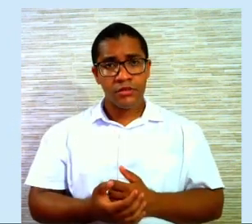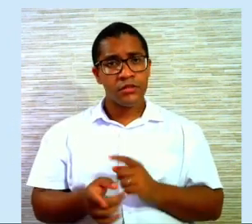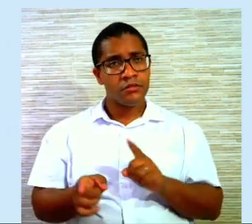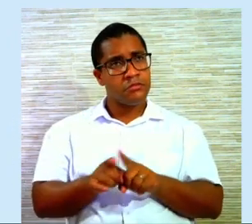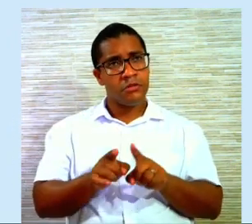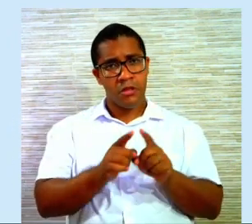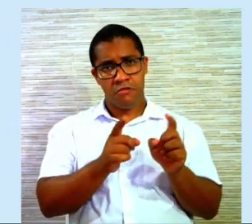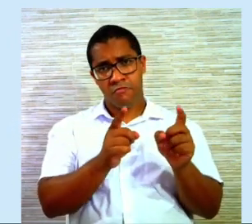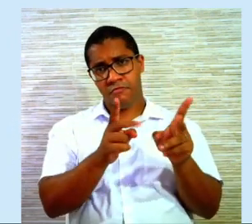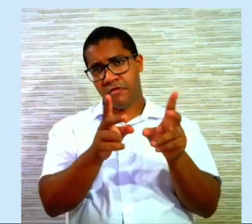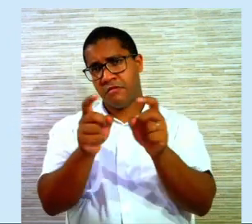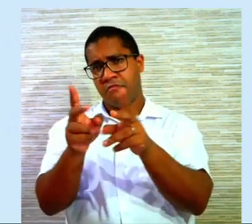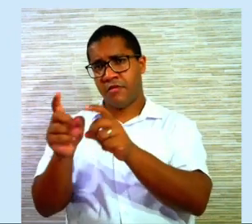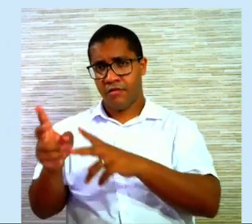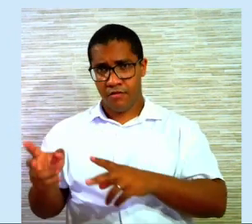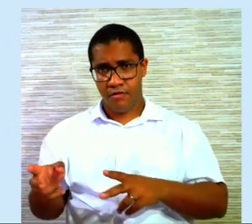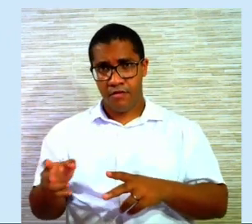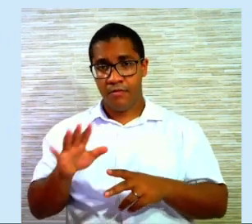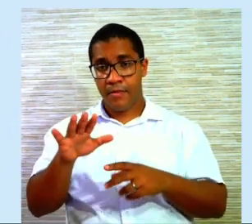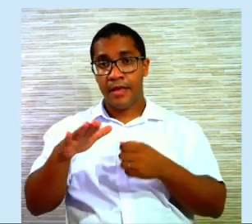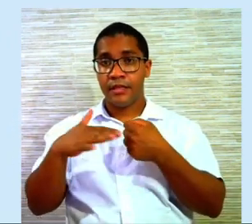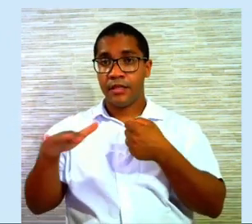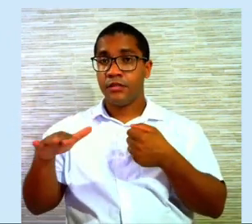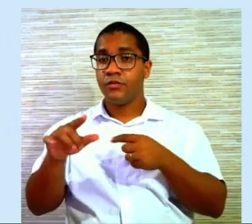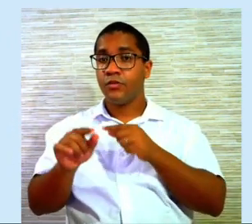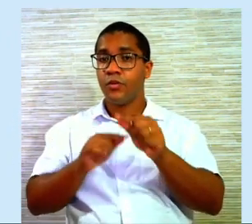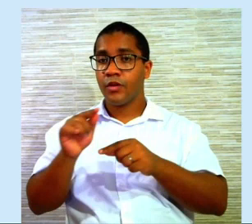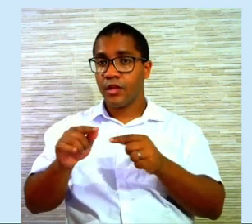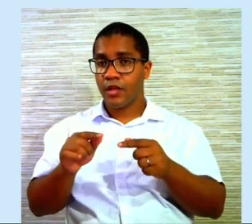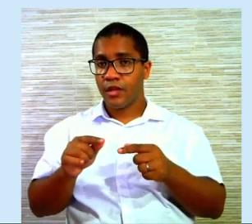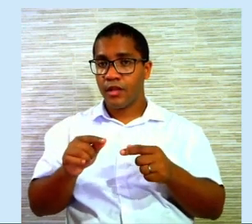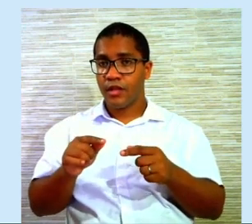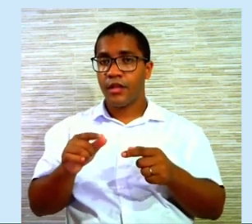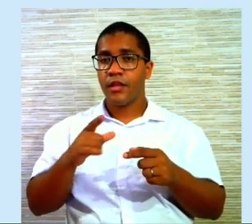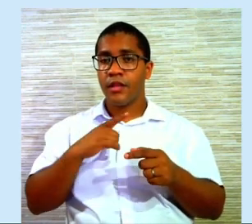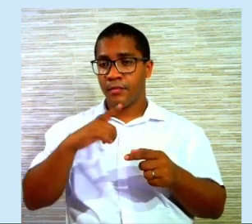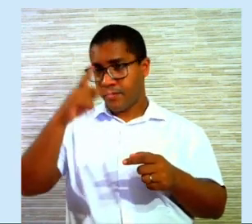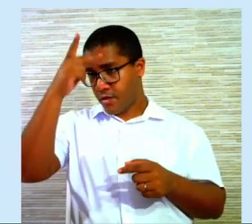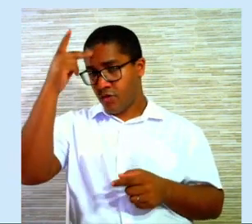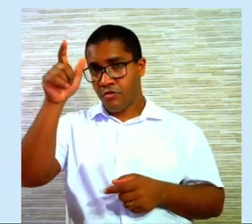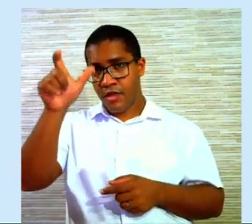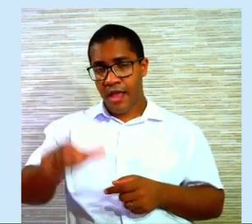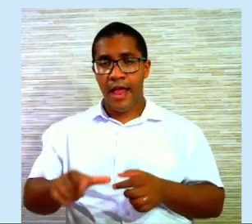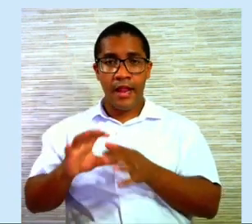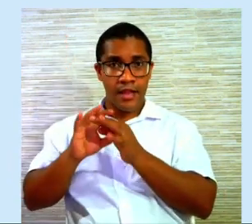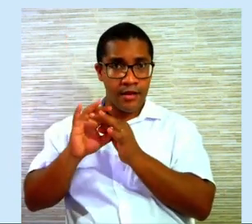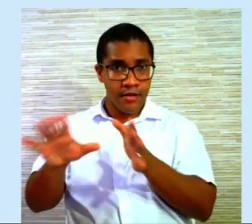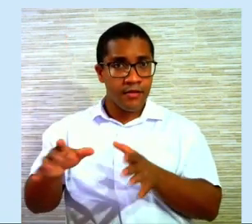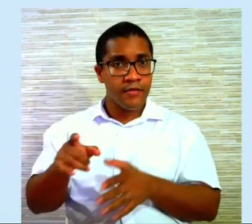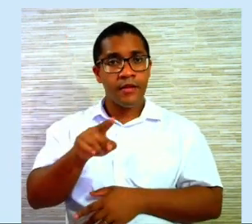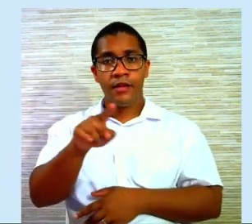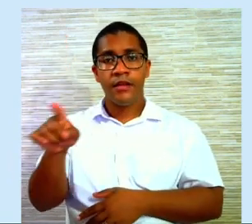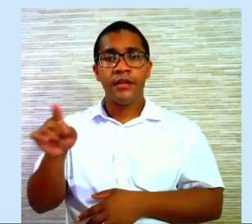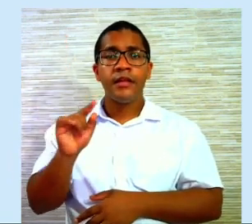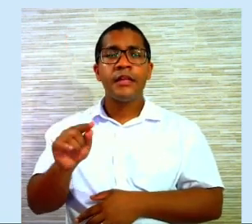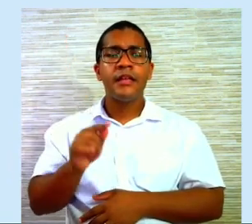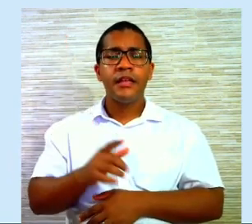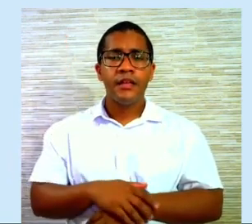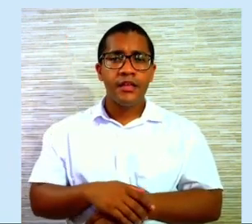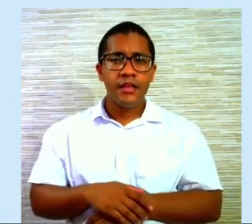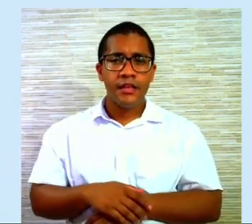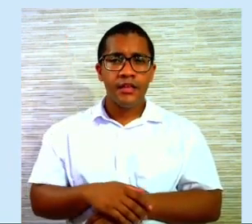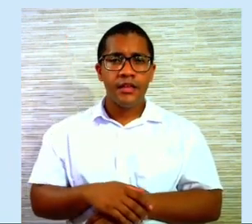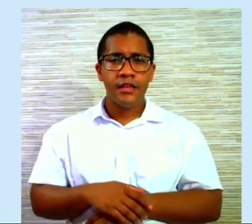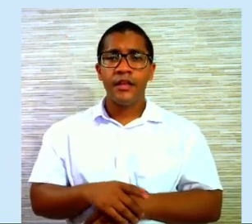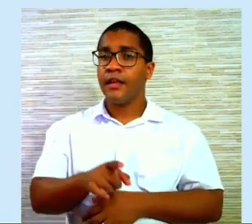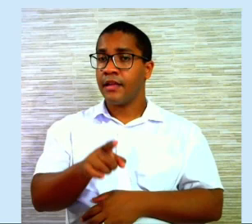eram comerciantes. Na Idade Média, o cidadão livre, geralmente eram aqueles